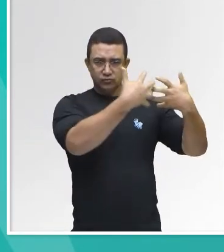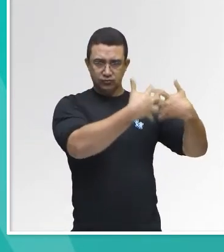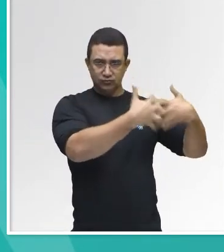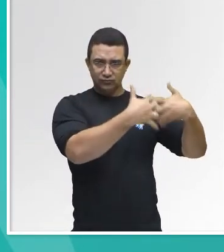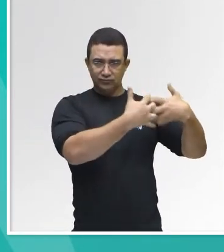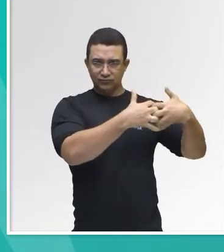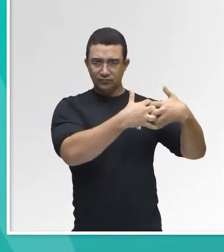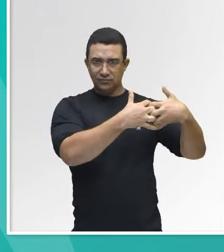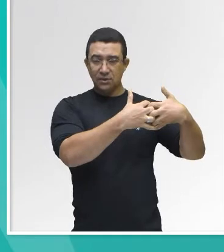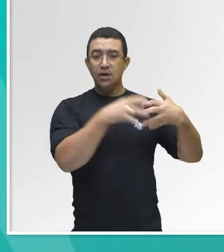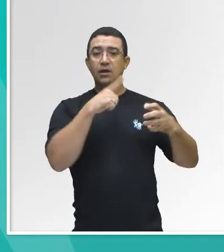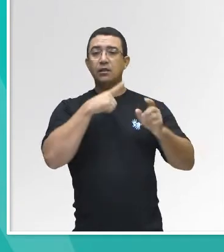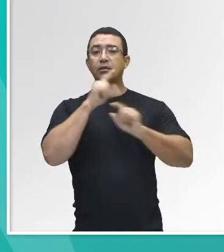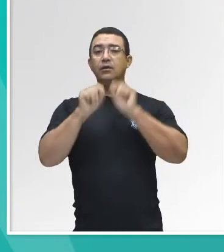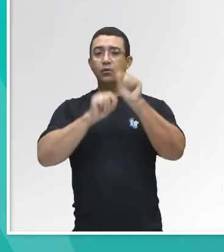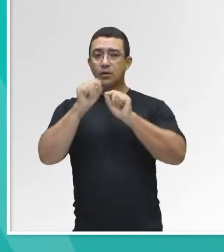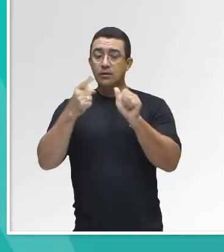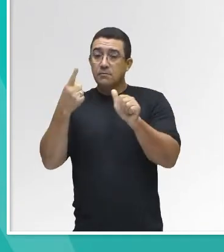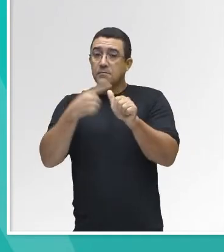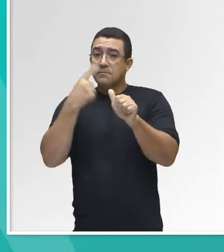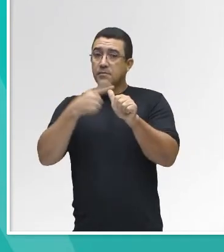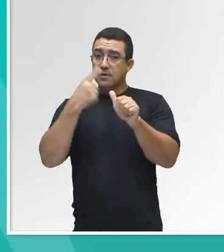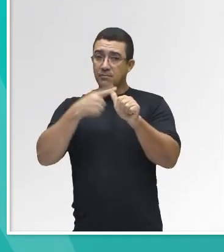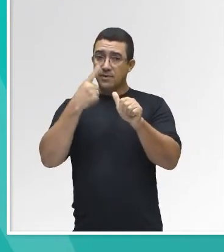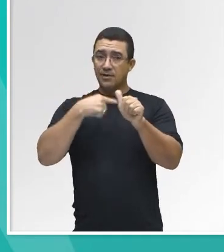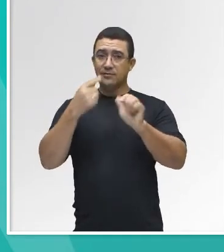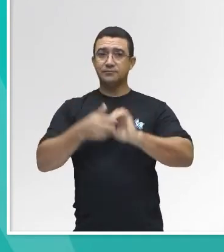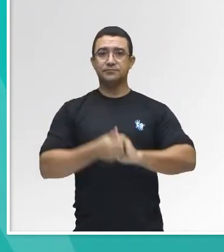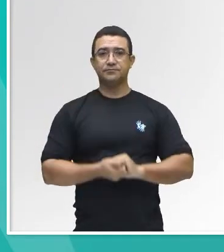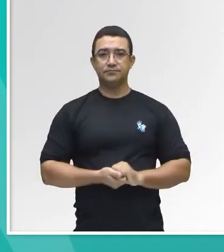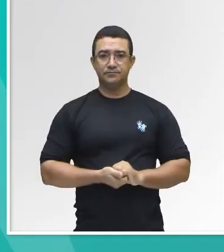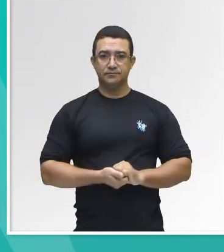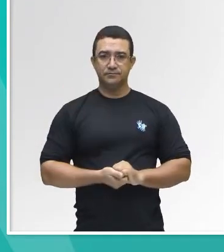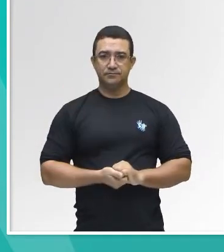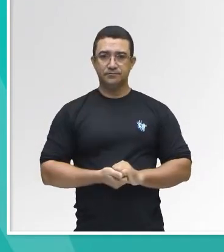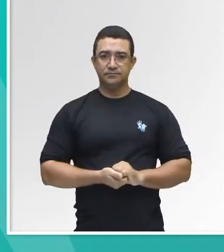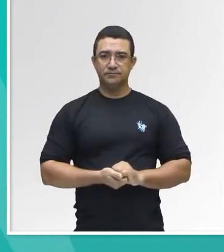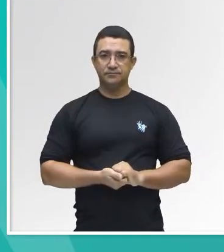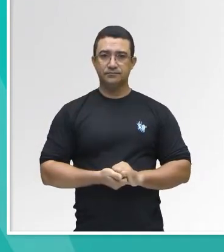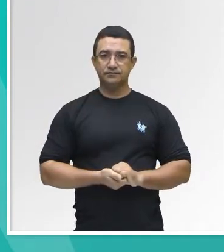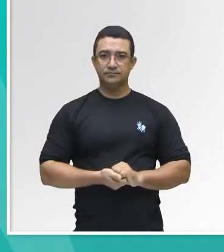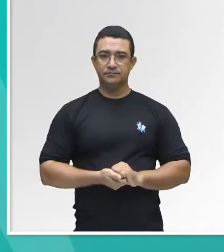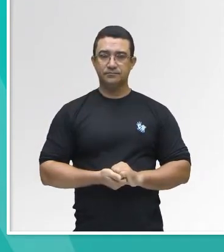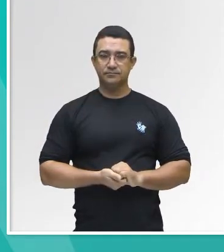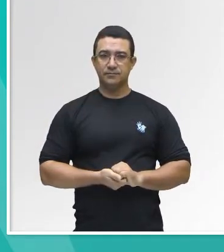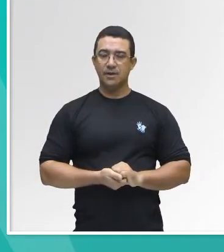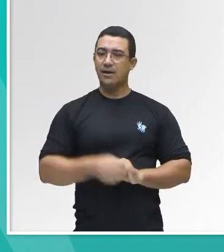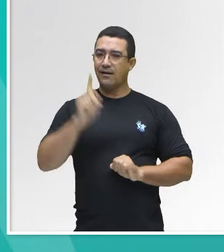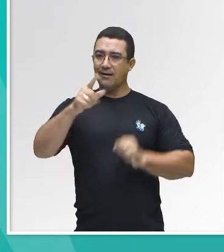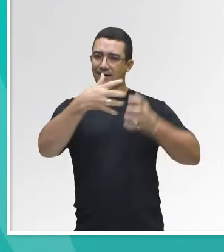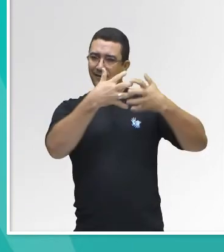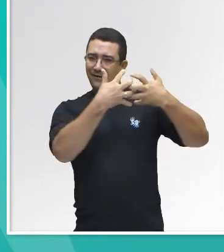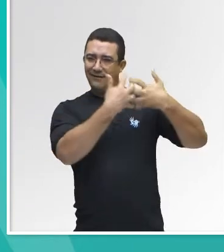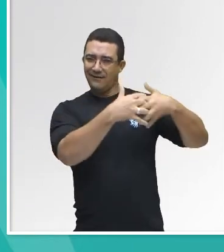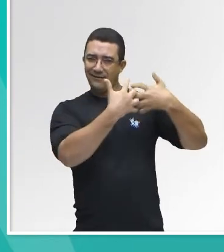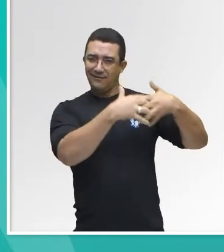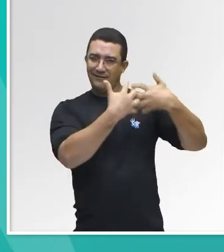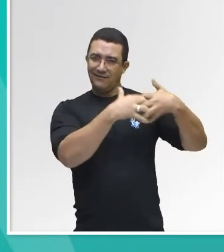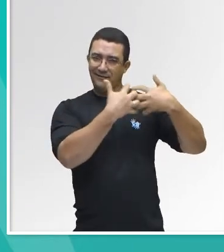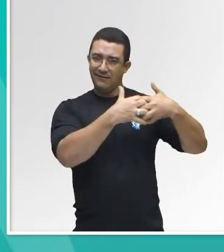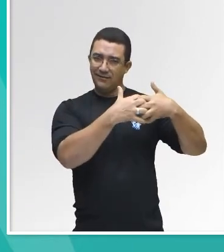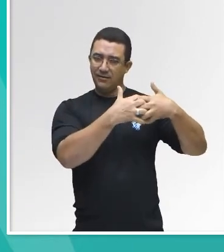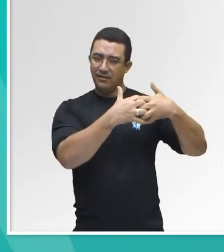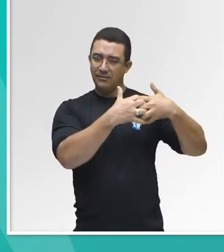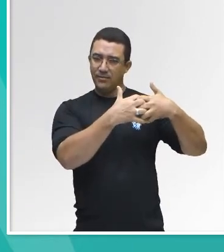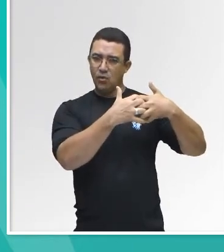lógico-racionais, nós temos aqui o primeiro, que é o racionamento por analogia ou